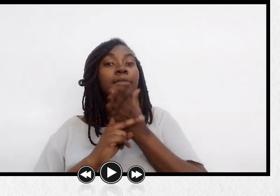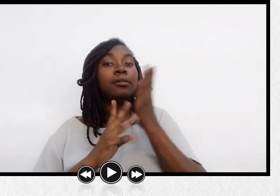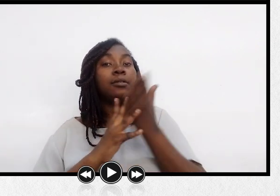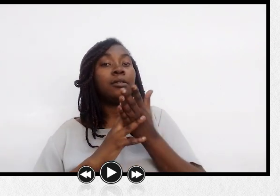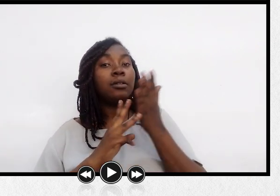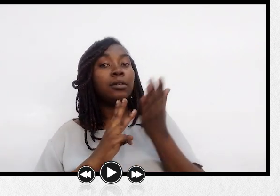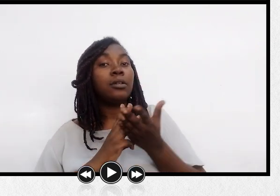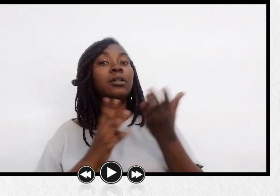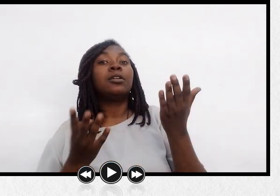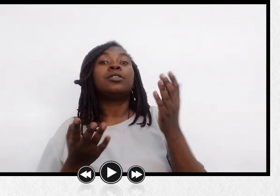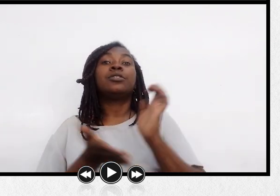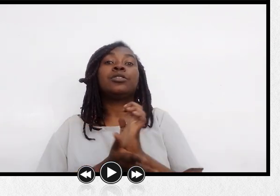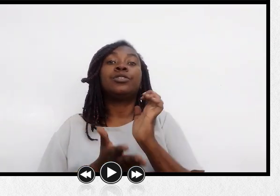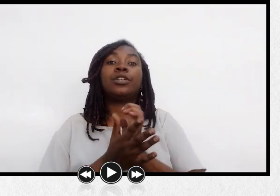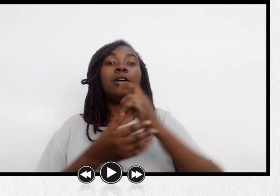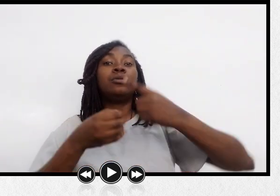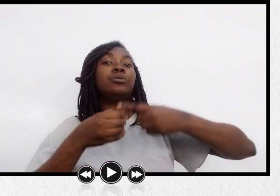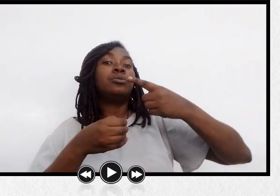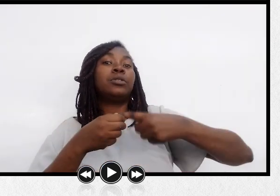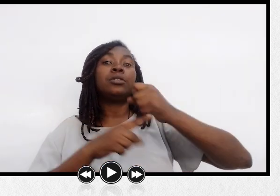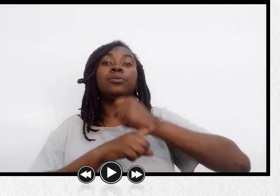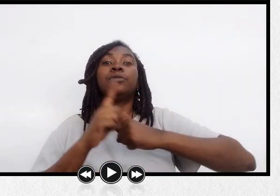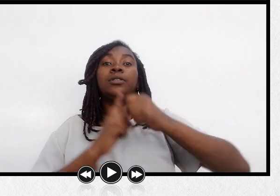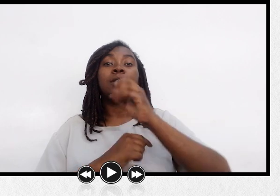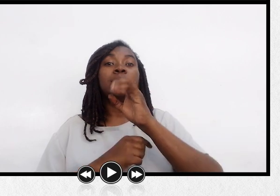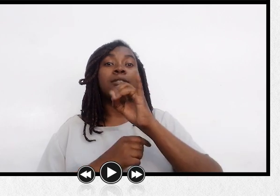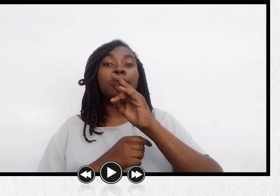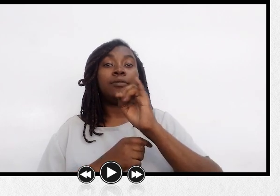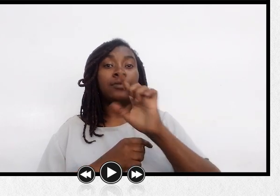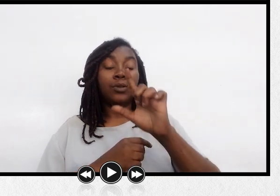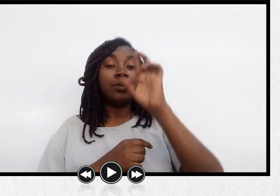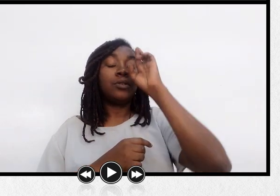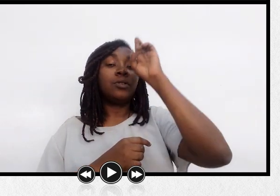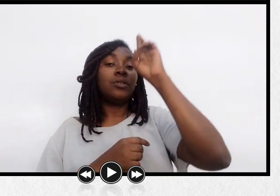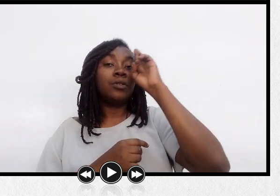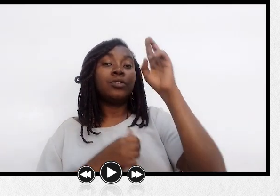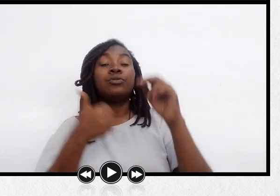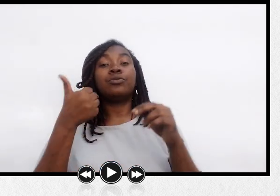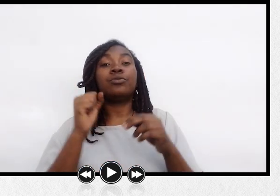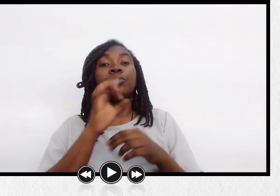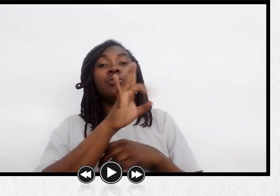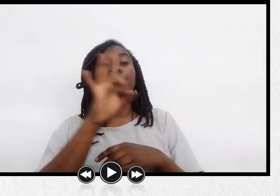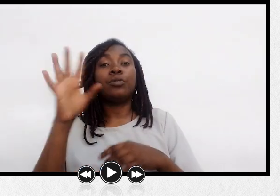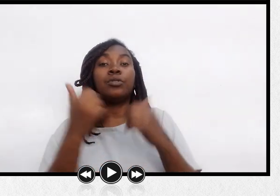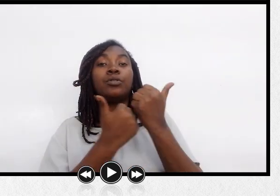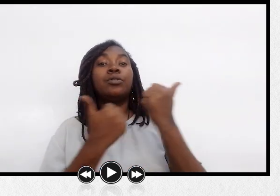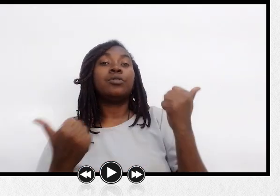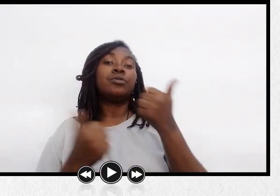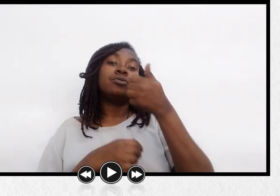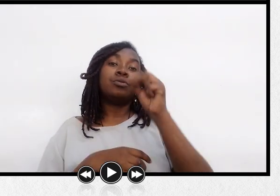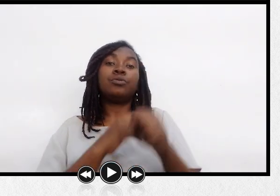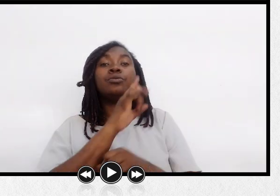Estado, município e sociedade civil. Titulares, 18 de cada um, suplente, 18 de cada